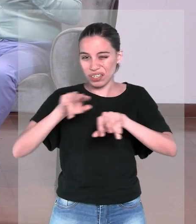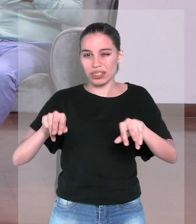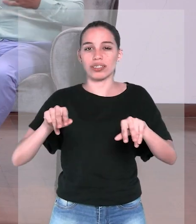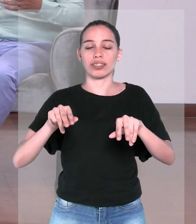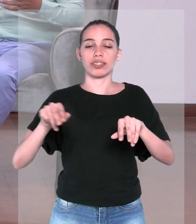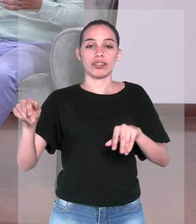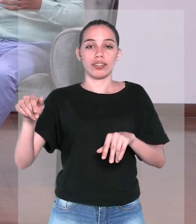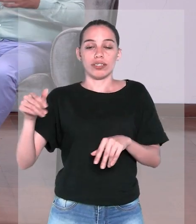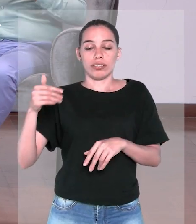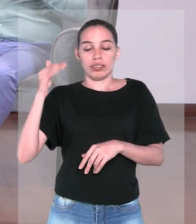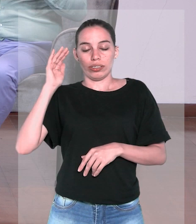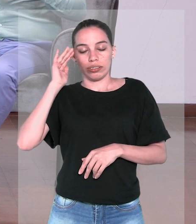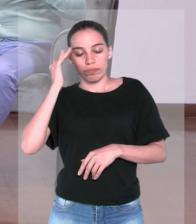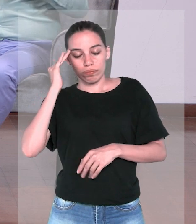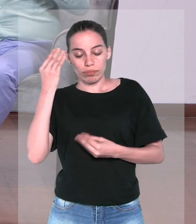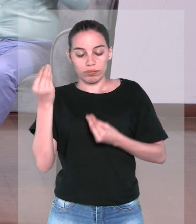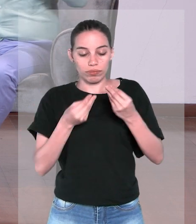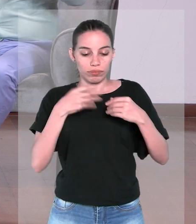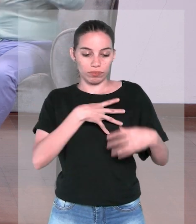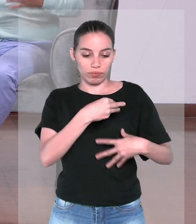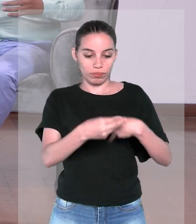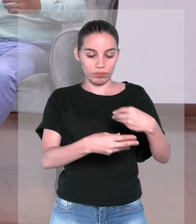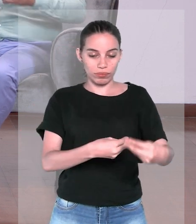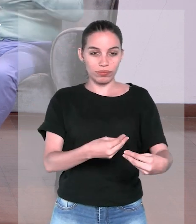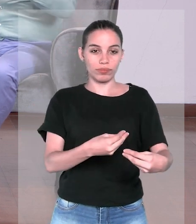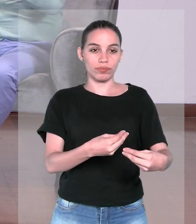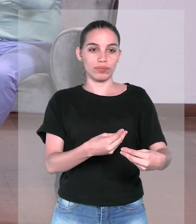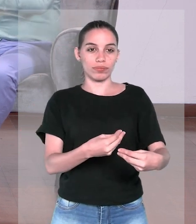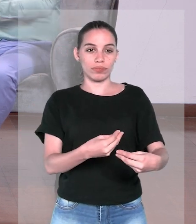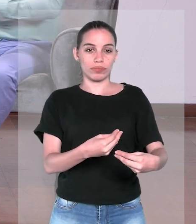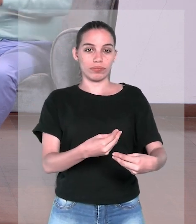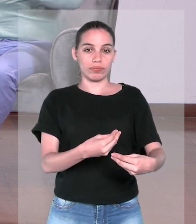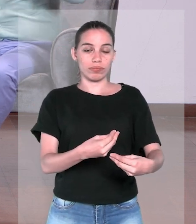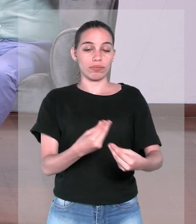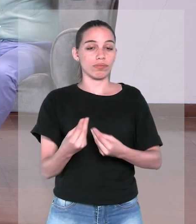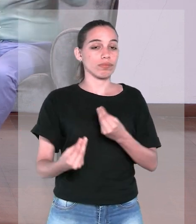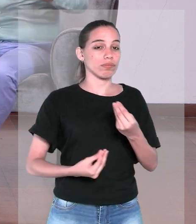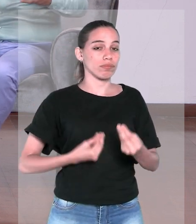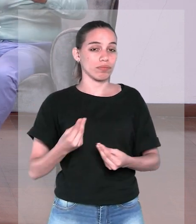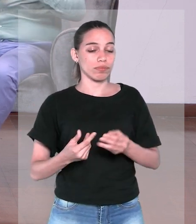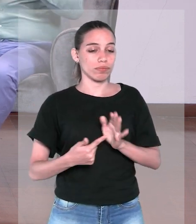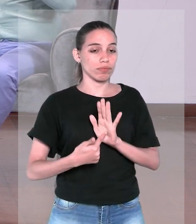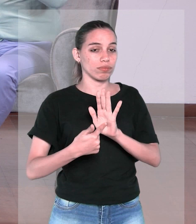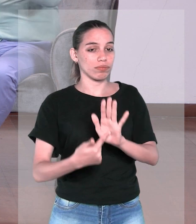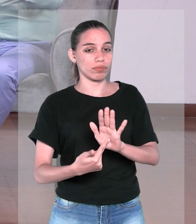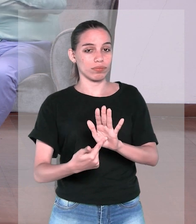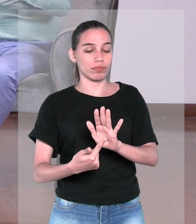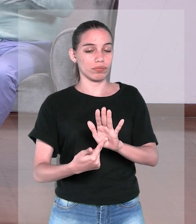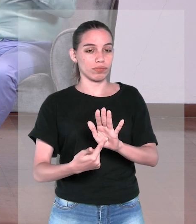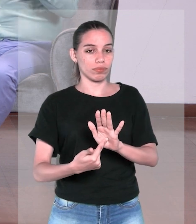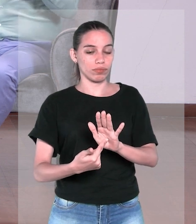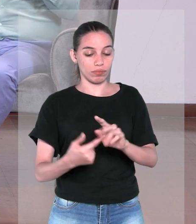são silenciados. As pessoas não falam sobre tristeza, sobre rancor, sobre raiva, sobre